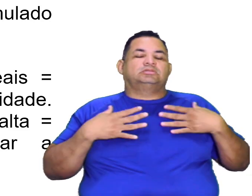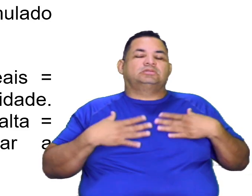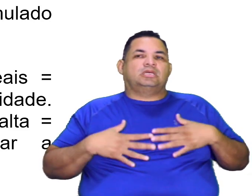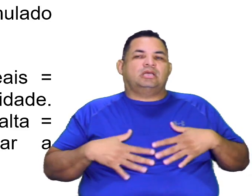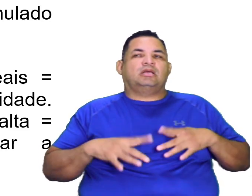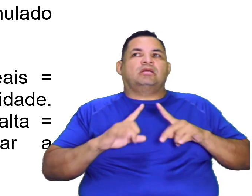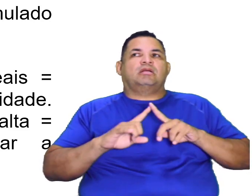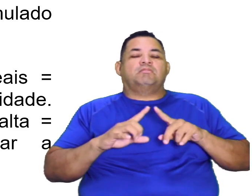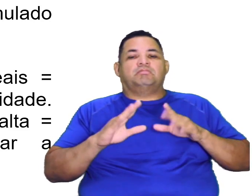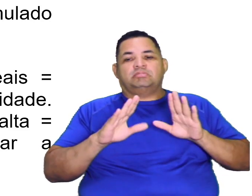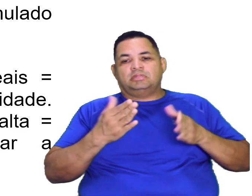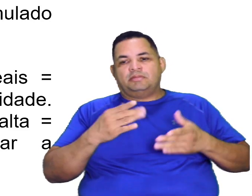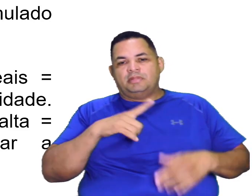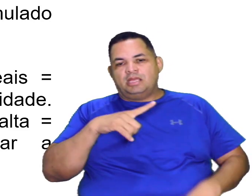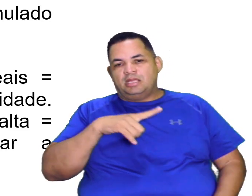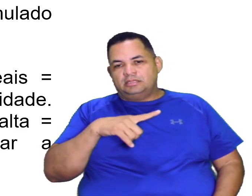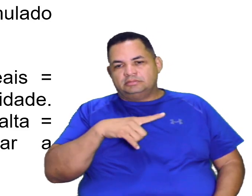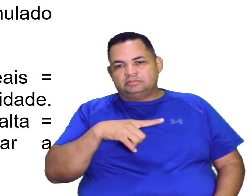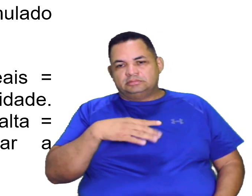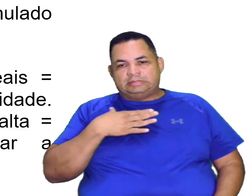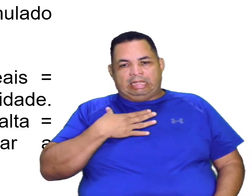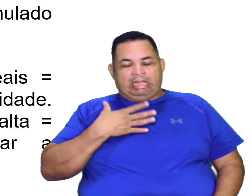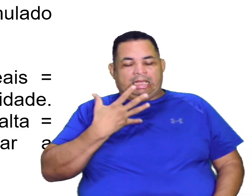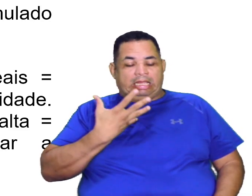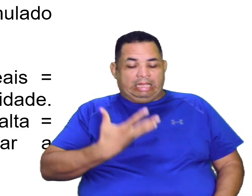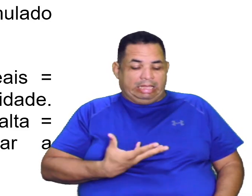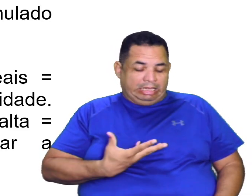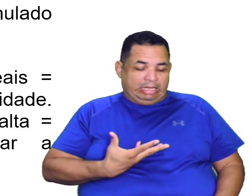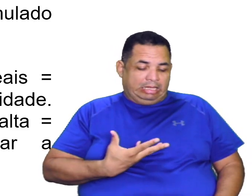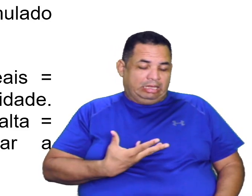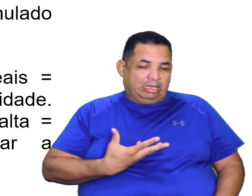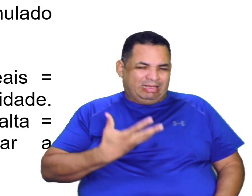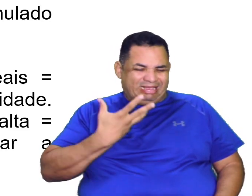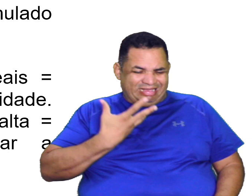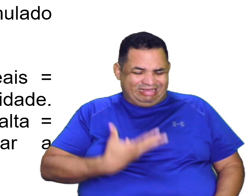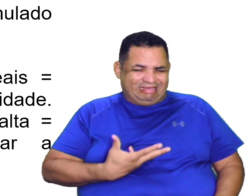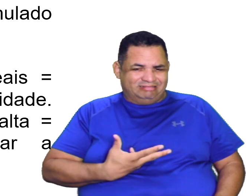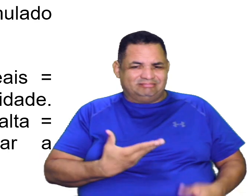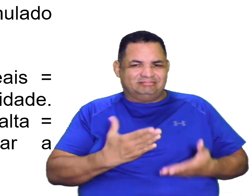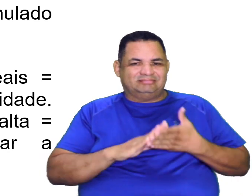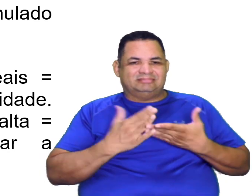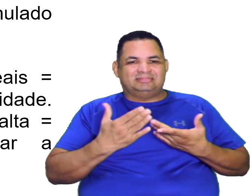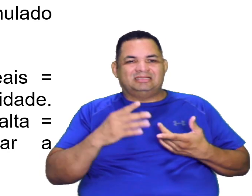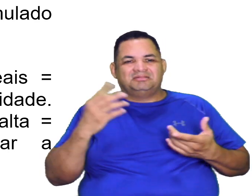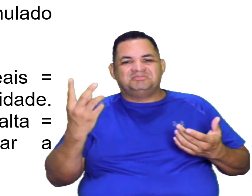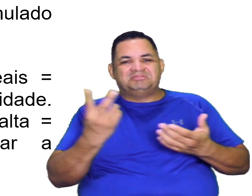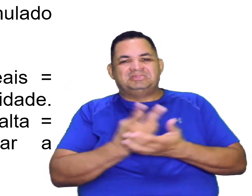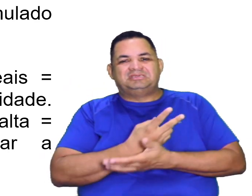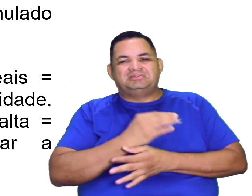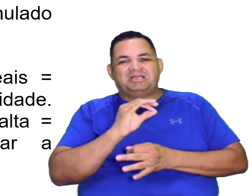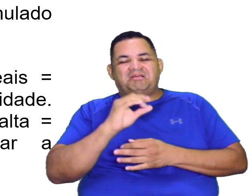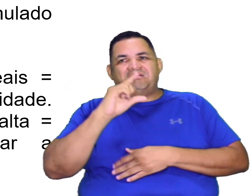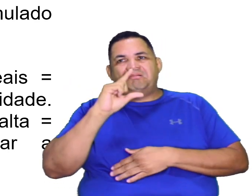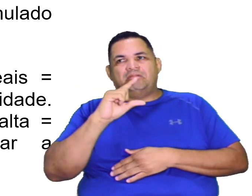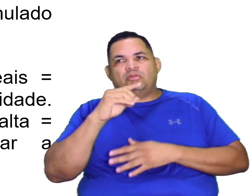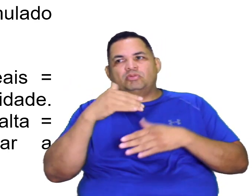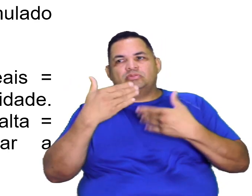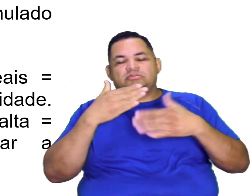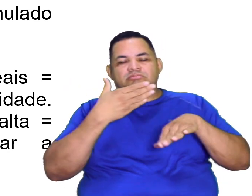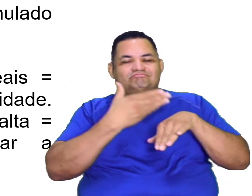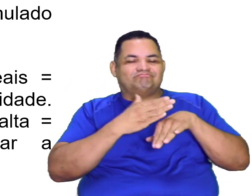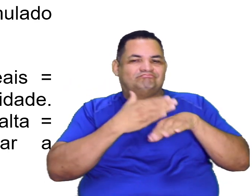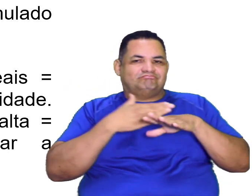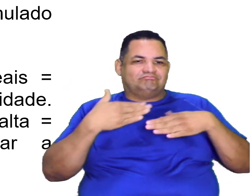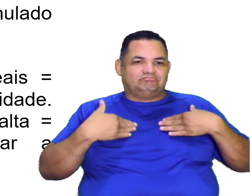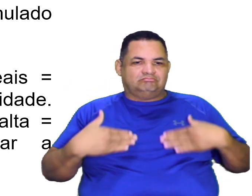mais intensidade. Então, o cansaço, quando ele está muito acumulado, isso me gera uma intensidade menor nas minhas